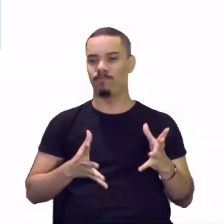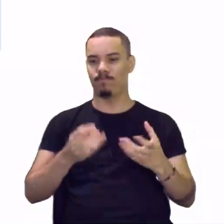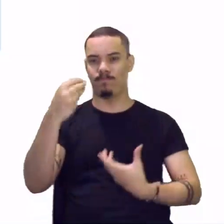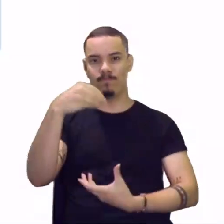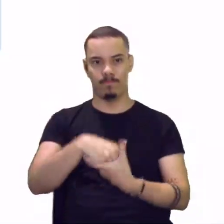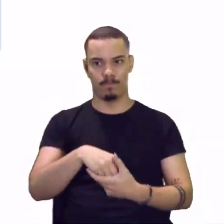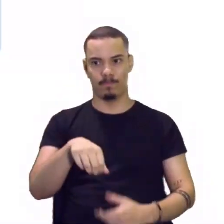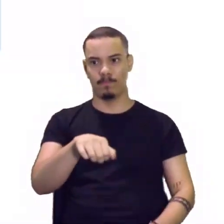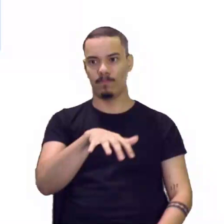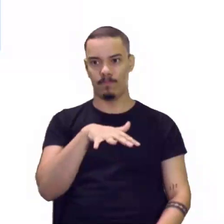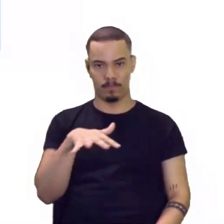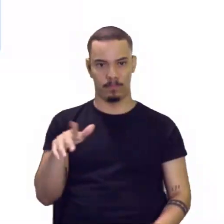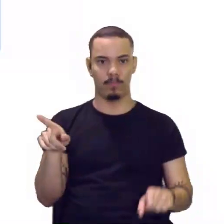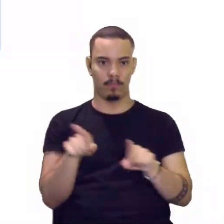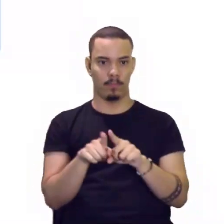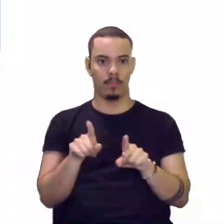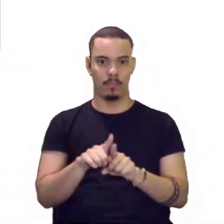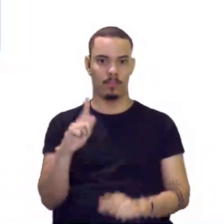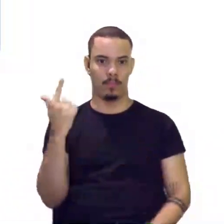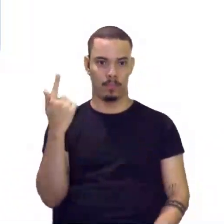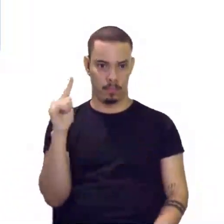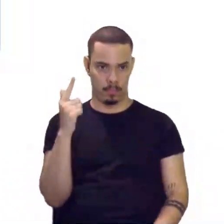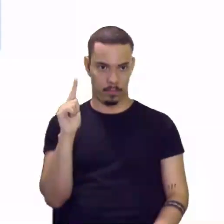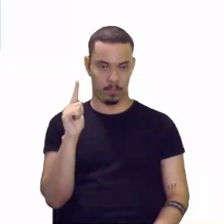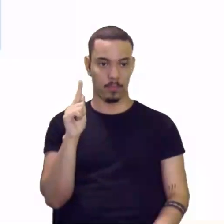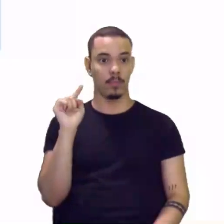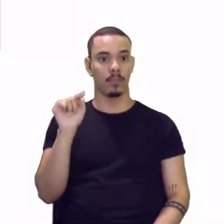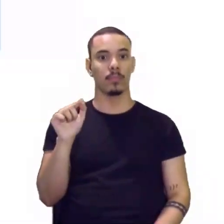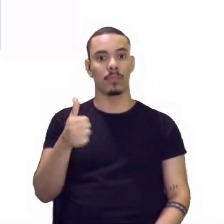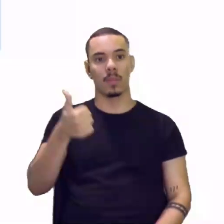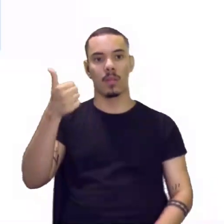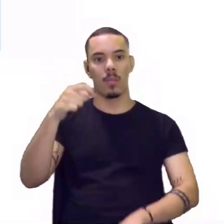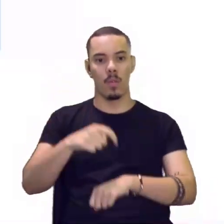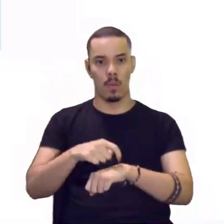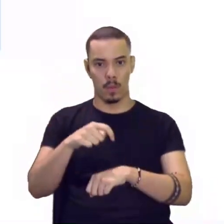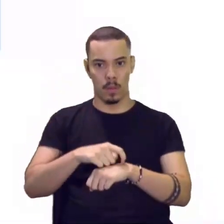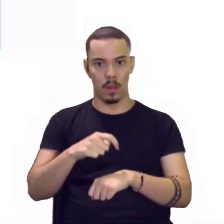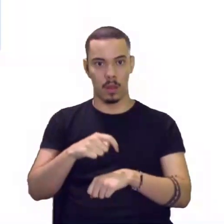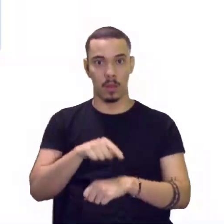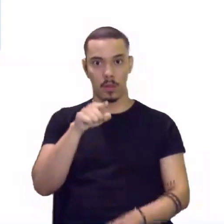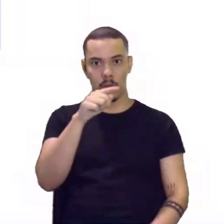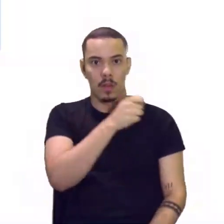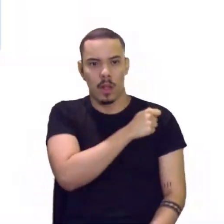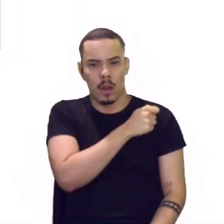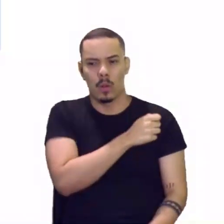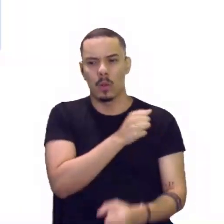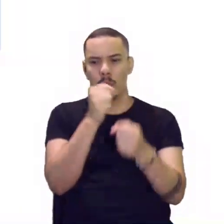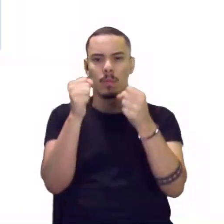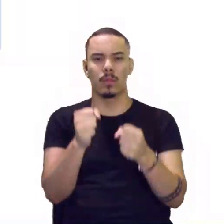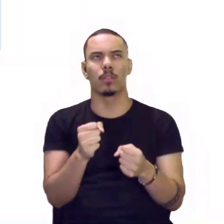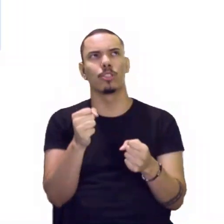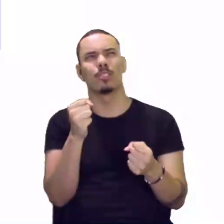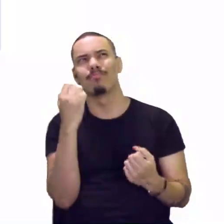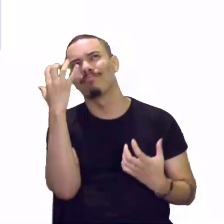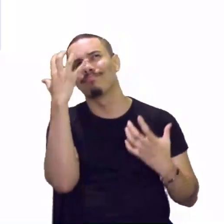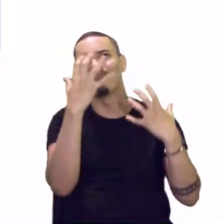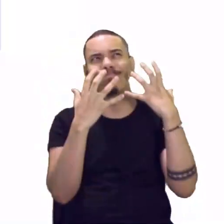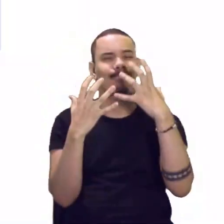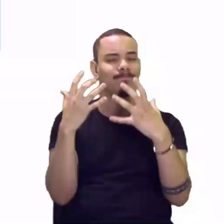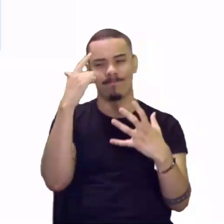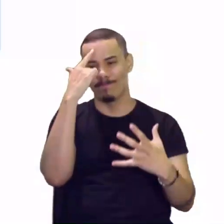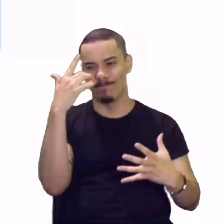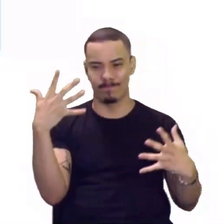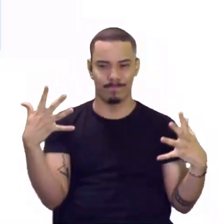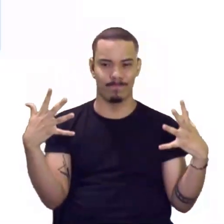dentro daquele espaço, né, geográfico. Isso. Né? Nesse primeiro momento, Rogério, o nosso querido aluno ele pode até estar um pouco meio que confuso,